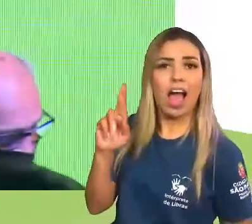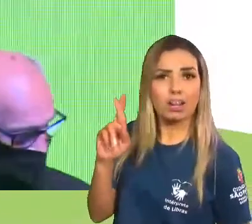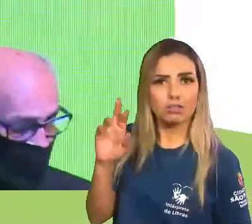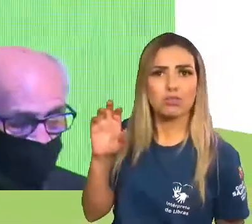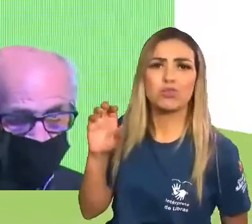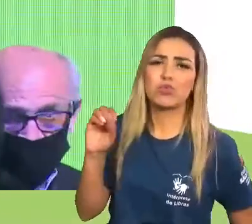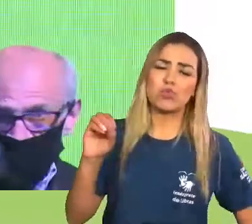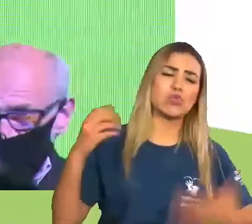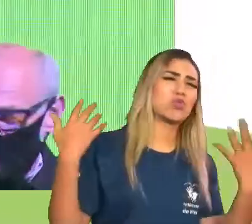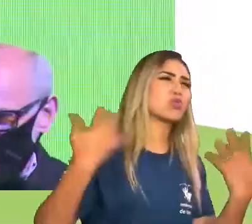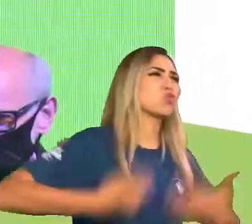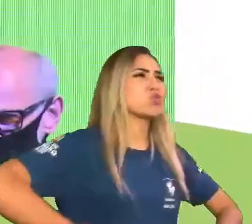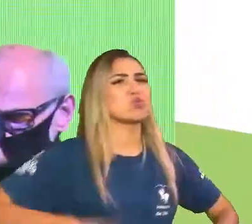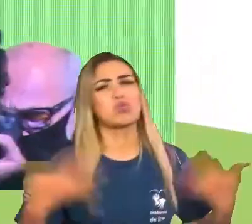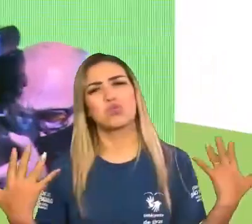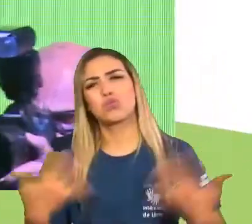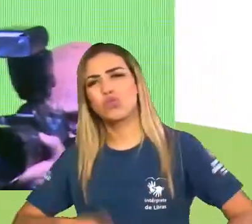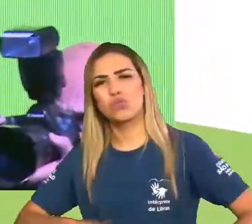Raro.